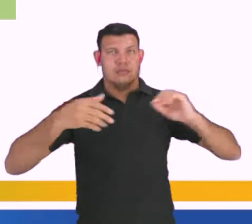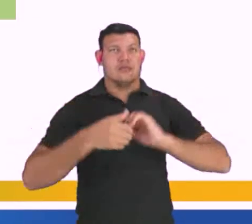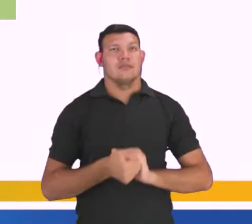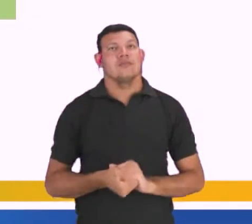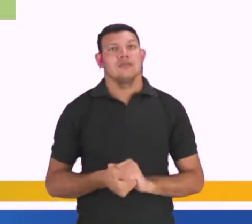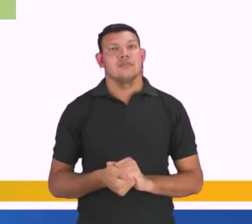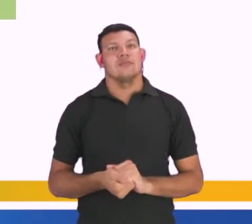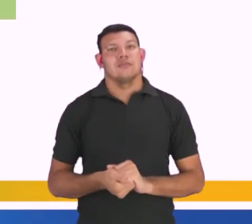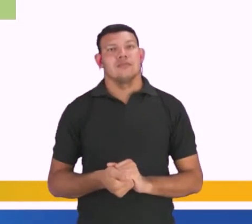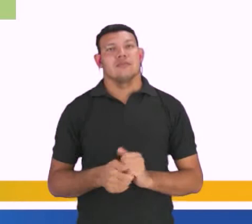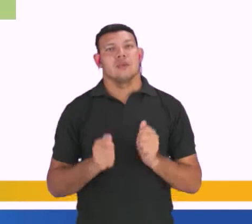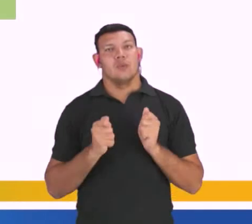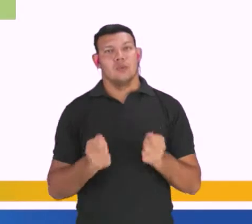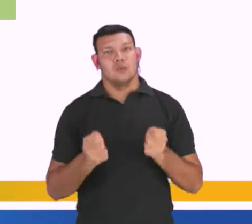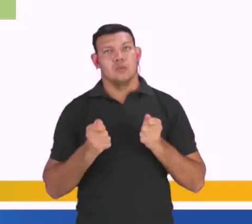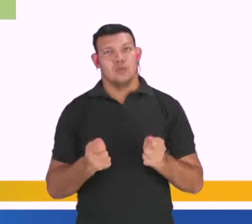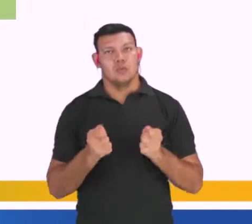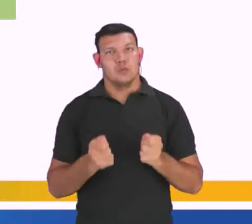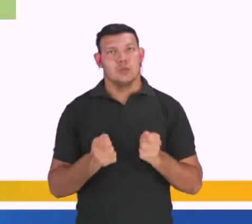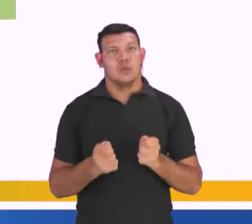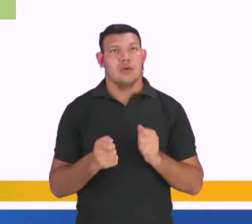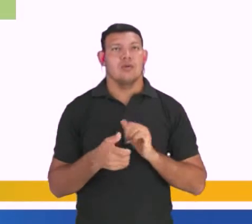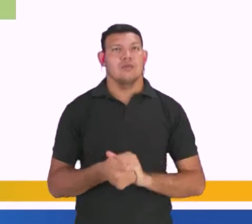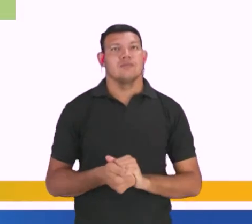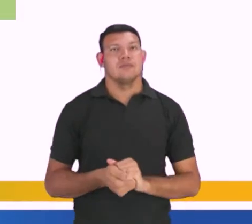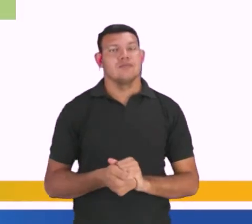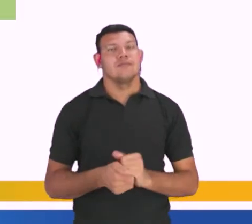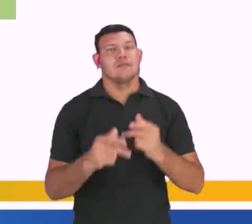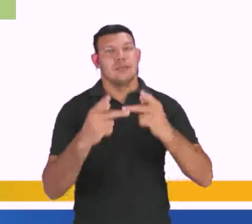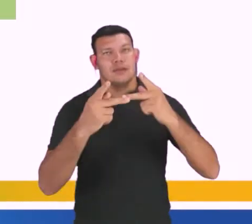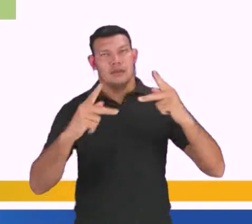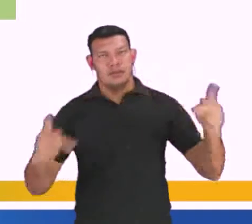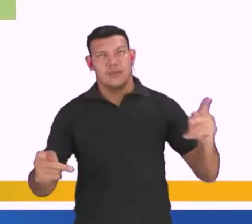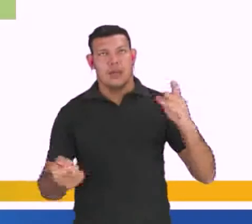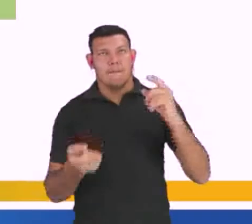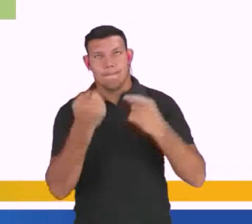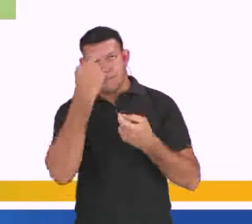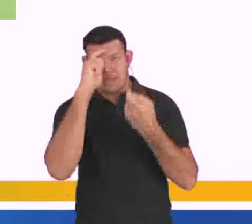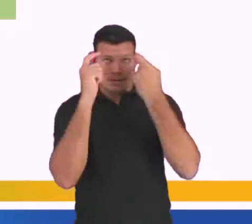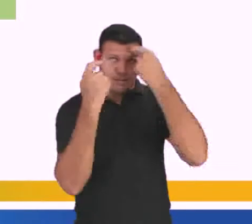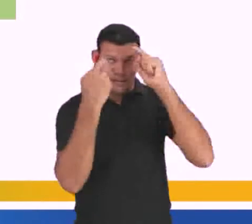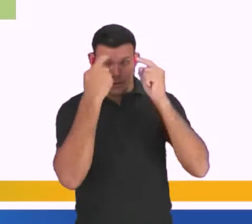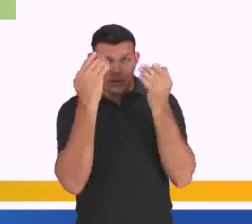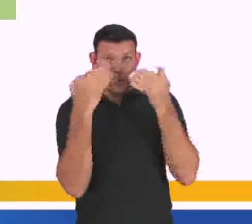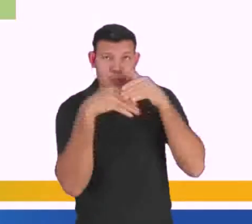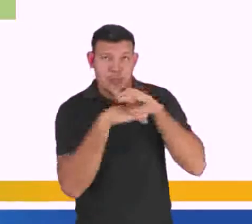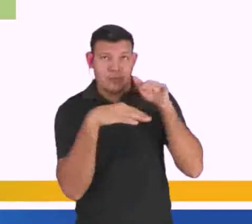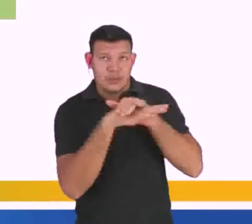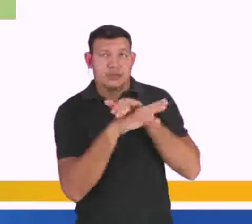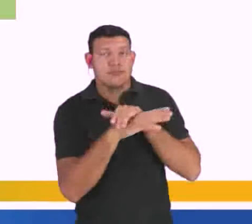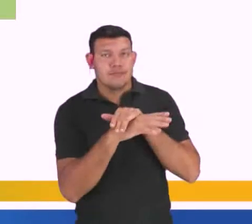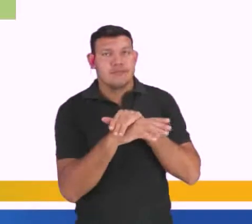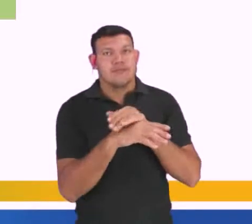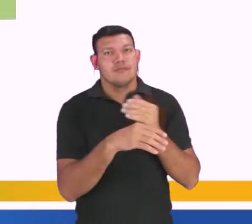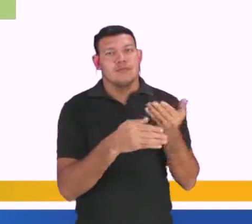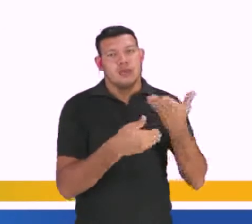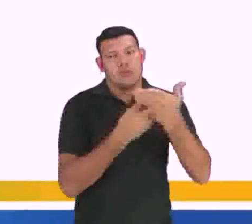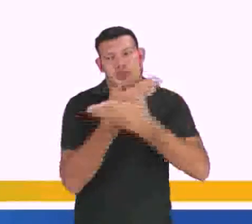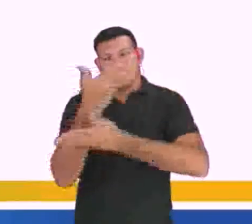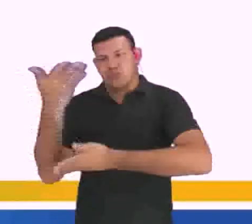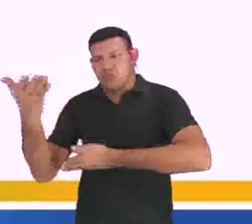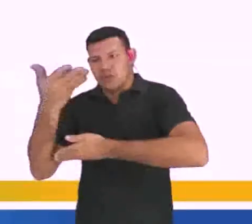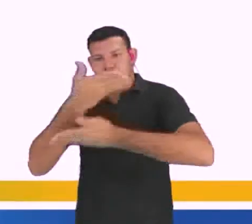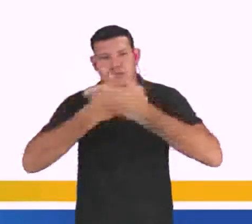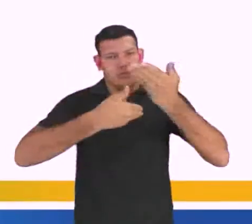síntese proteica, a formação de proteínas, do armazenamento genético através das moléculas de DNA